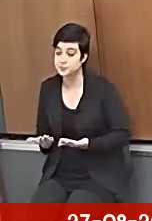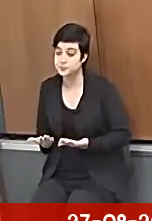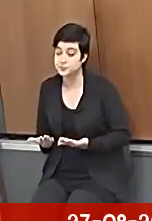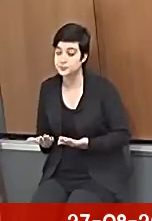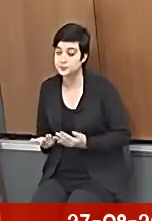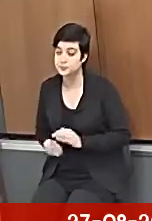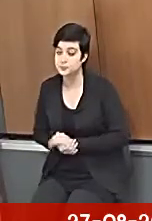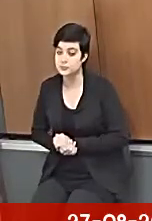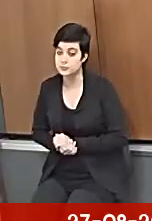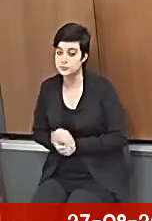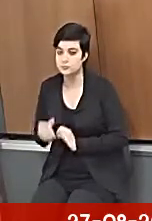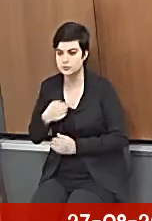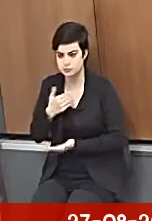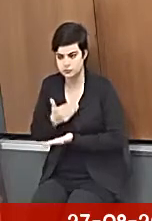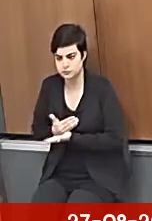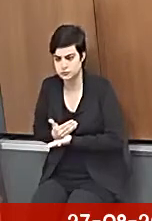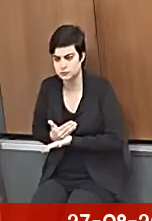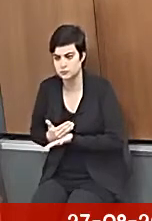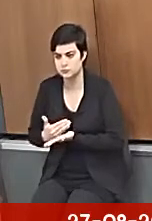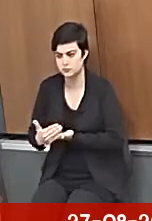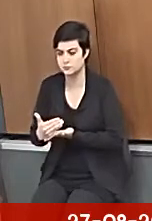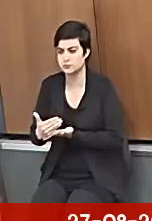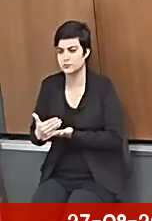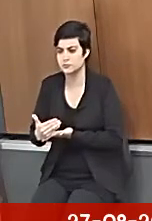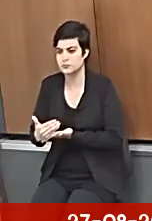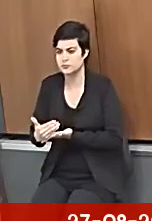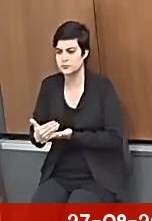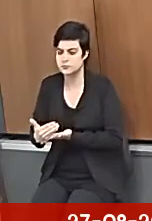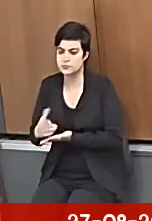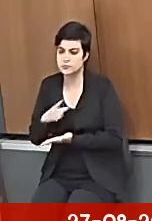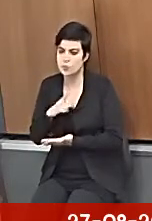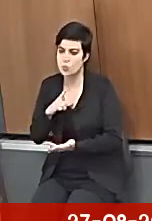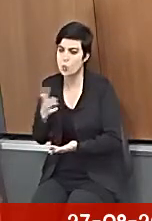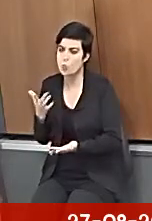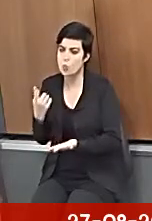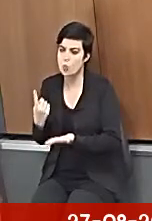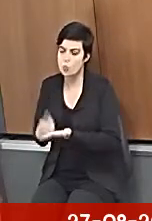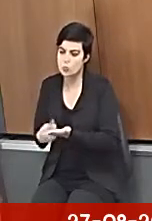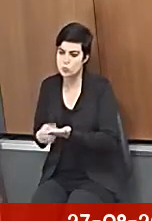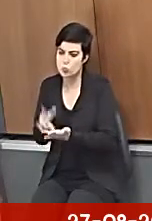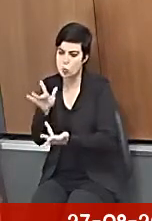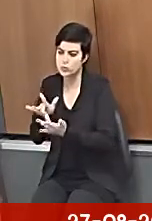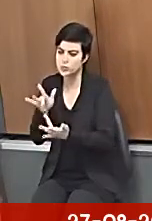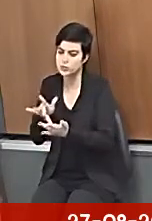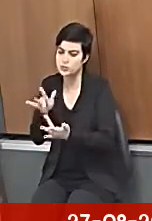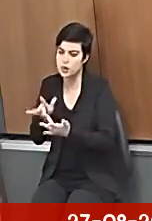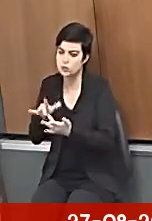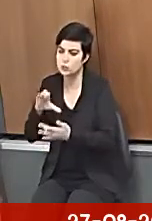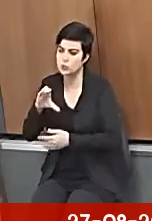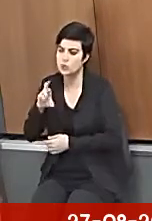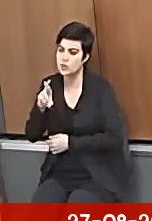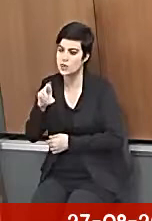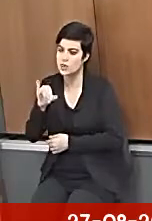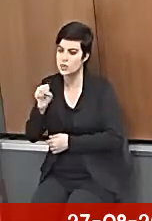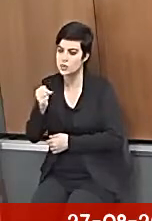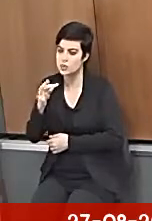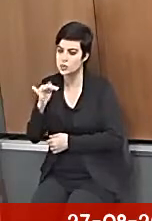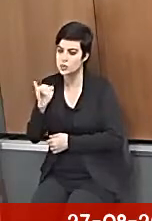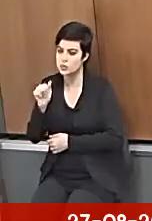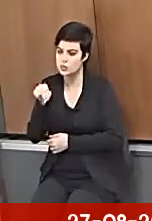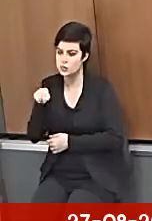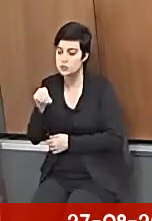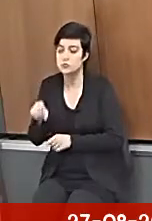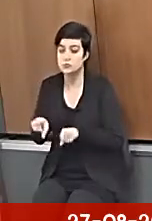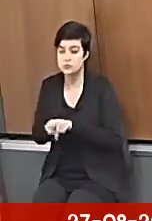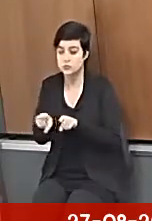tomou a iniciativa logo em seguida eu fiz um contato pessoal com cristiano e me dispus a fazer um contato com uma das